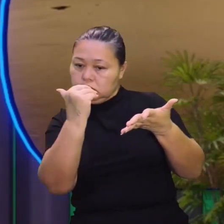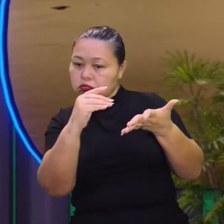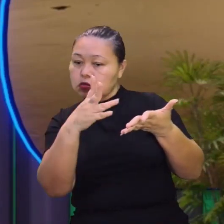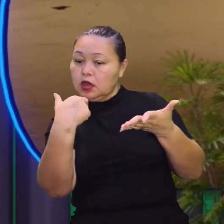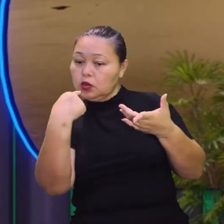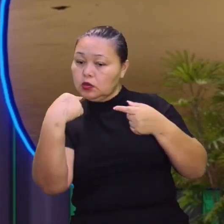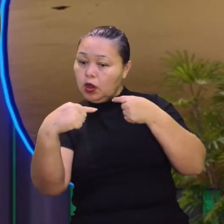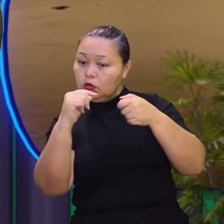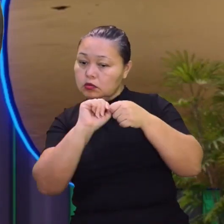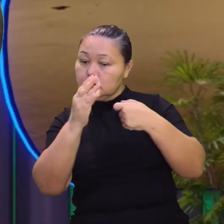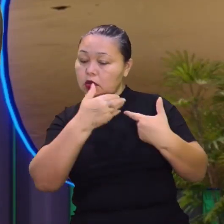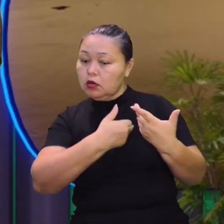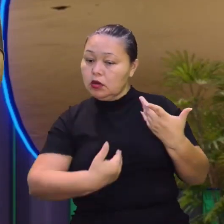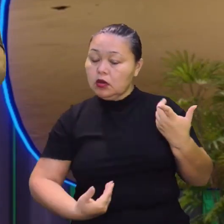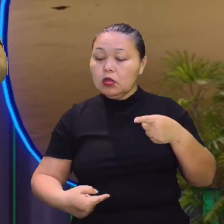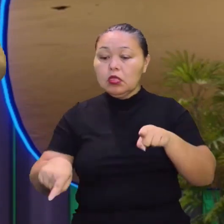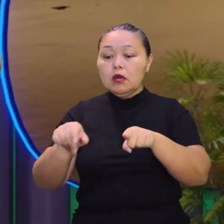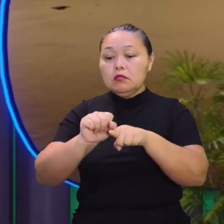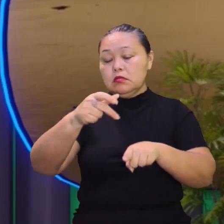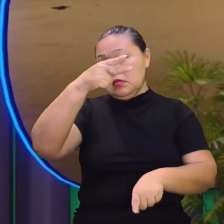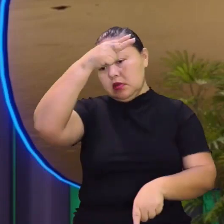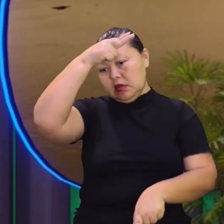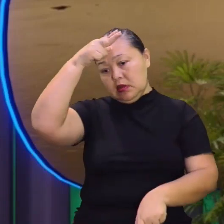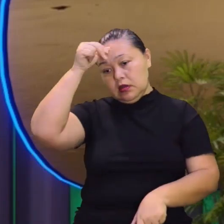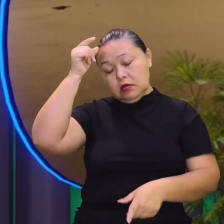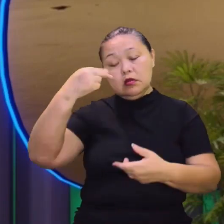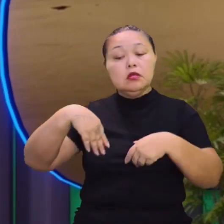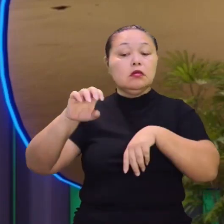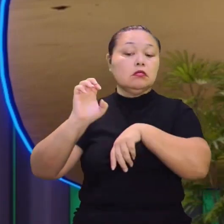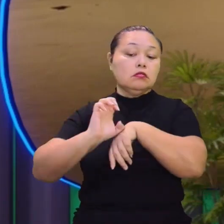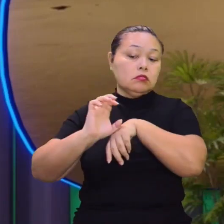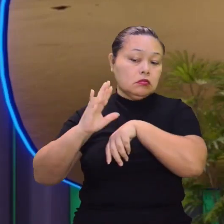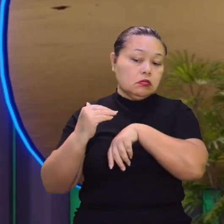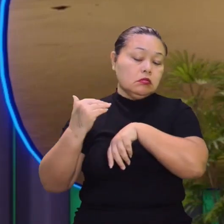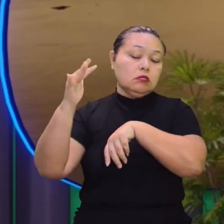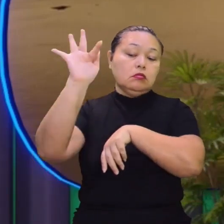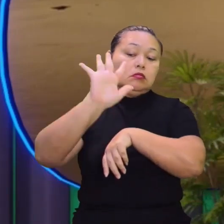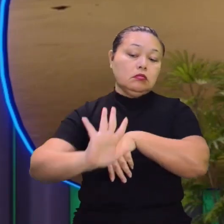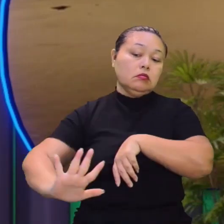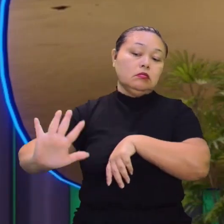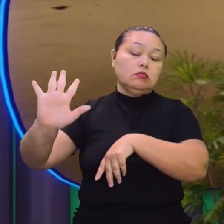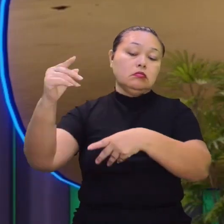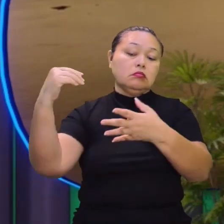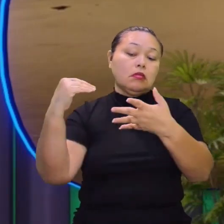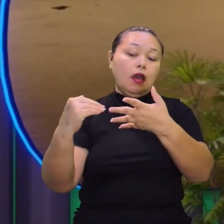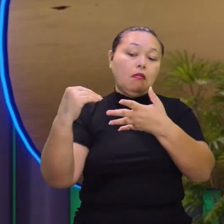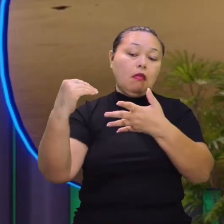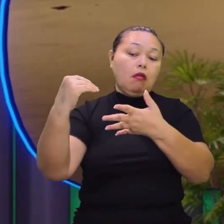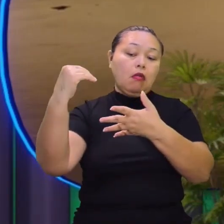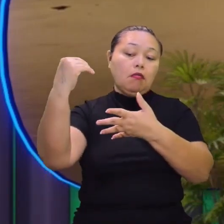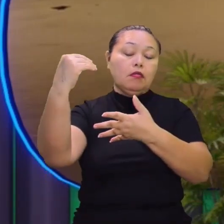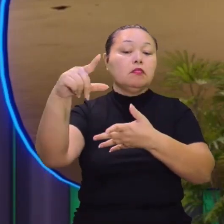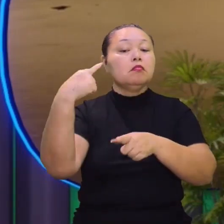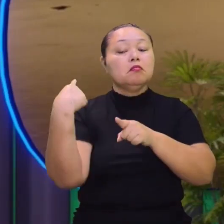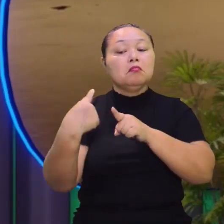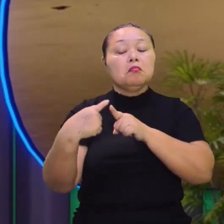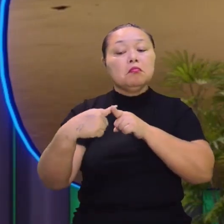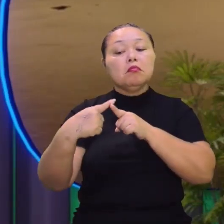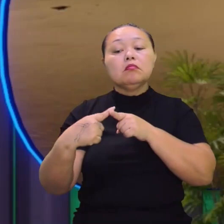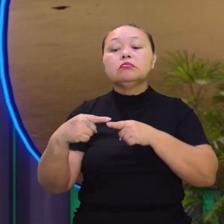Tanto a nível municipal, como a nível estadual, como a nível federal. Rogério. Isso mesmo. Porque